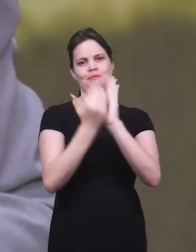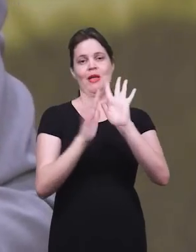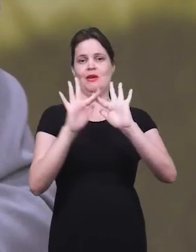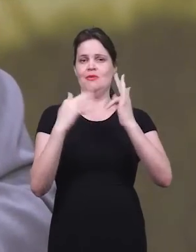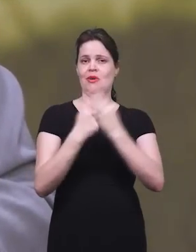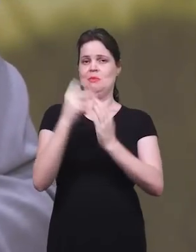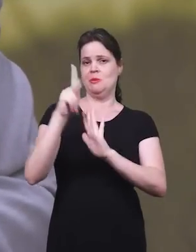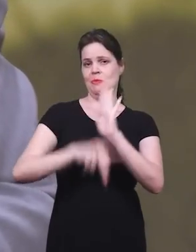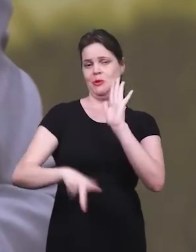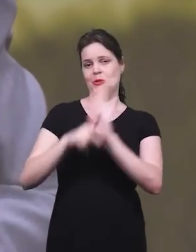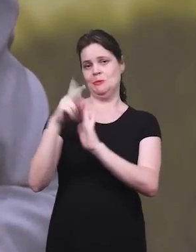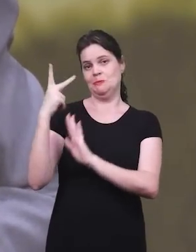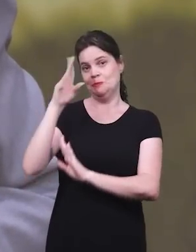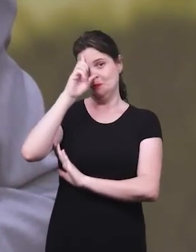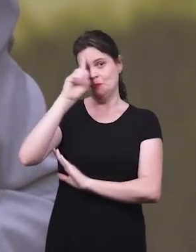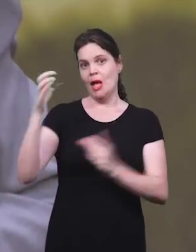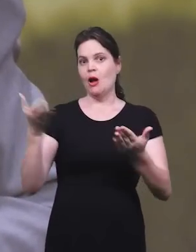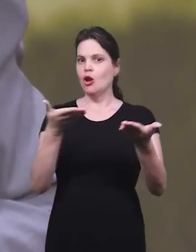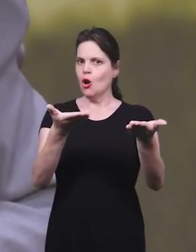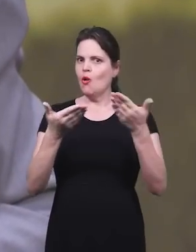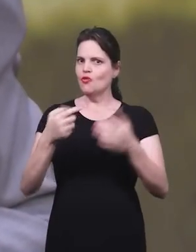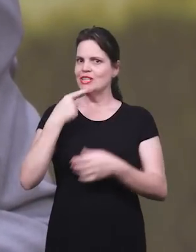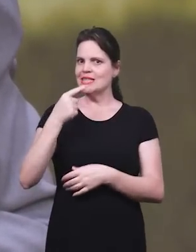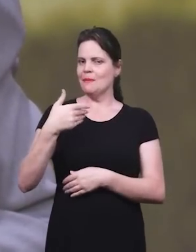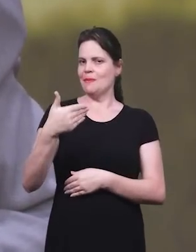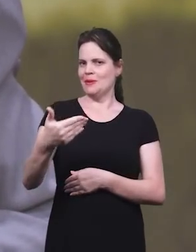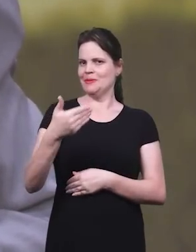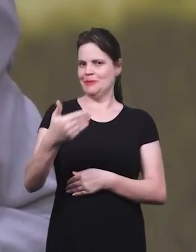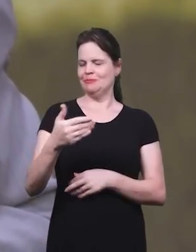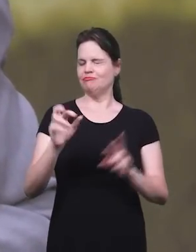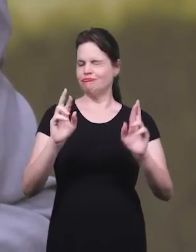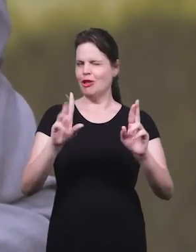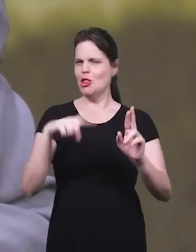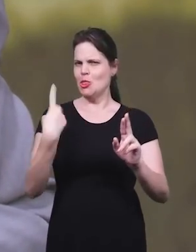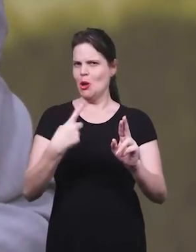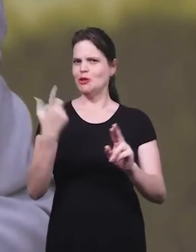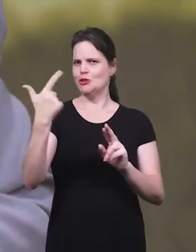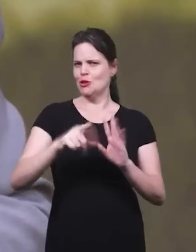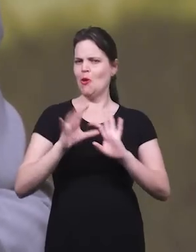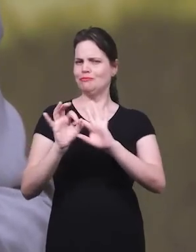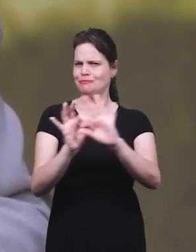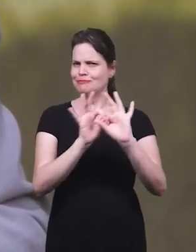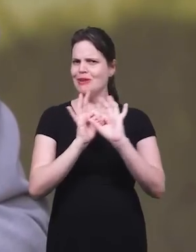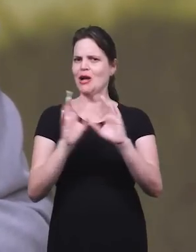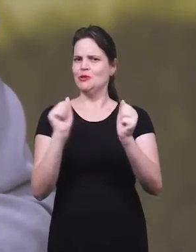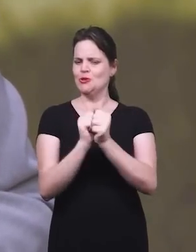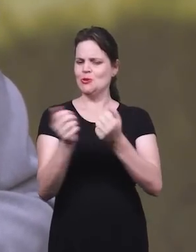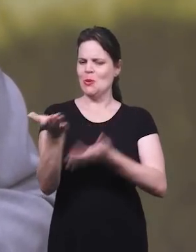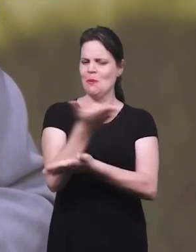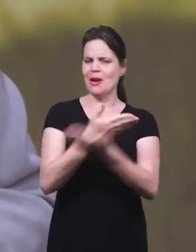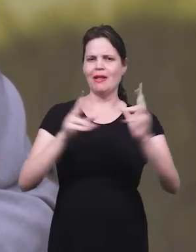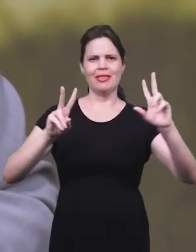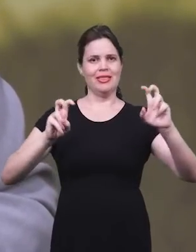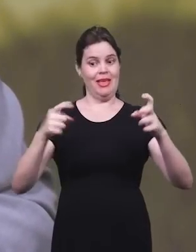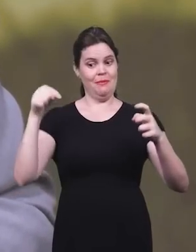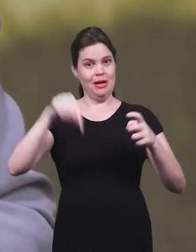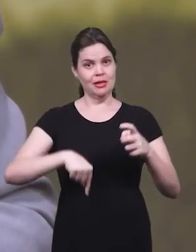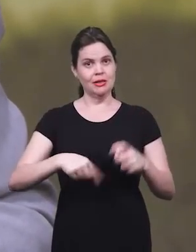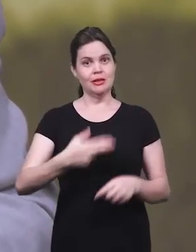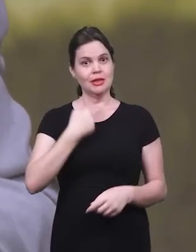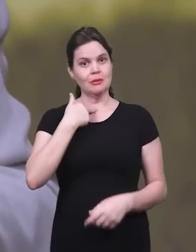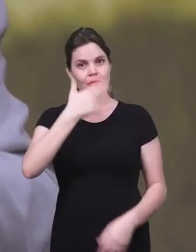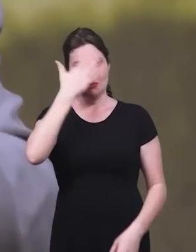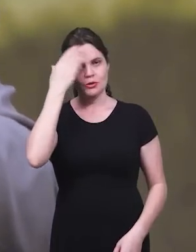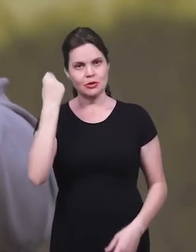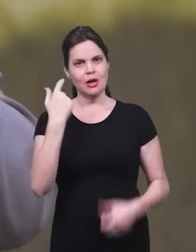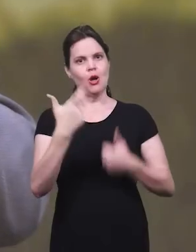fim de mais uma edição do programa Família e Projeto de Deus. Já fica o convite para a semana que vem, se Deus quiser, nós estarmos juntos mais uma vez com mais um tema para